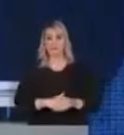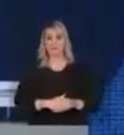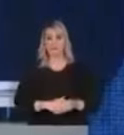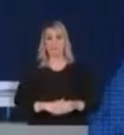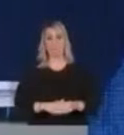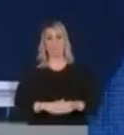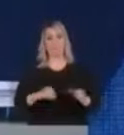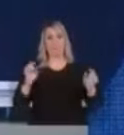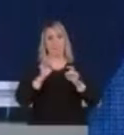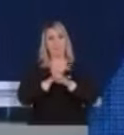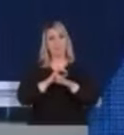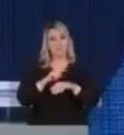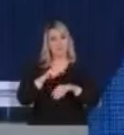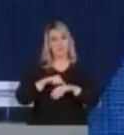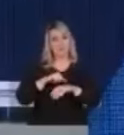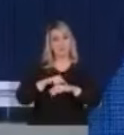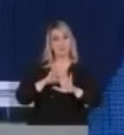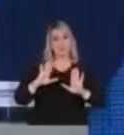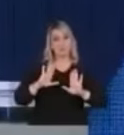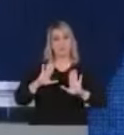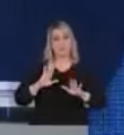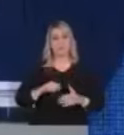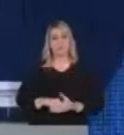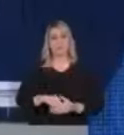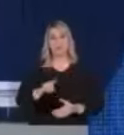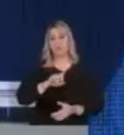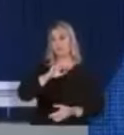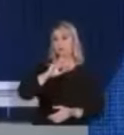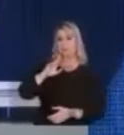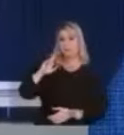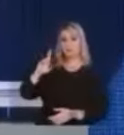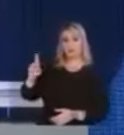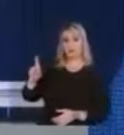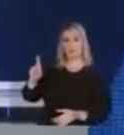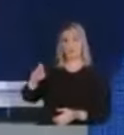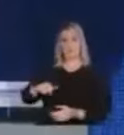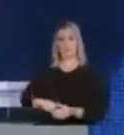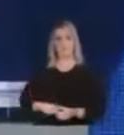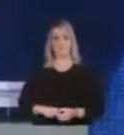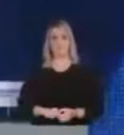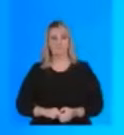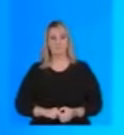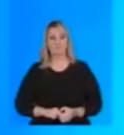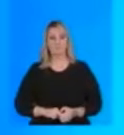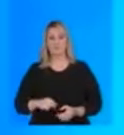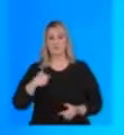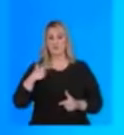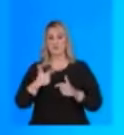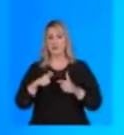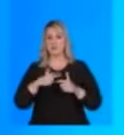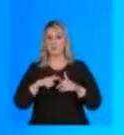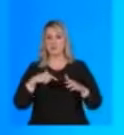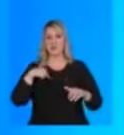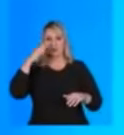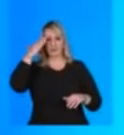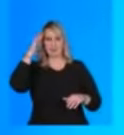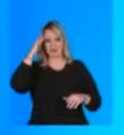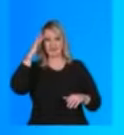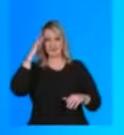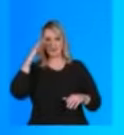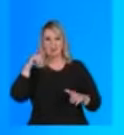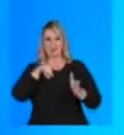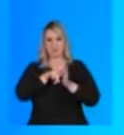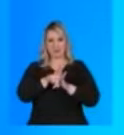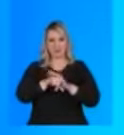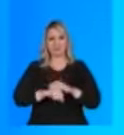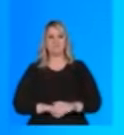Hospital terminou seu tempo candidato Alessandro Molon tem 1 minuto e meio paraa resposta não tem problema ainda eu entendi a pergunta eu